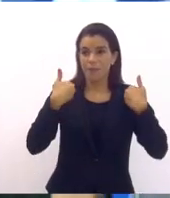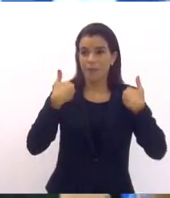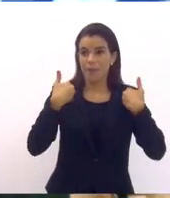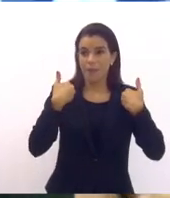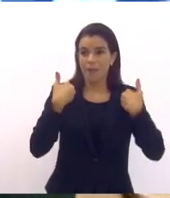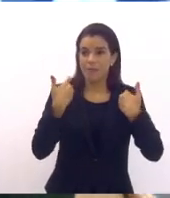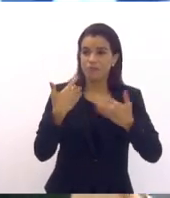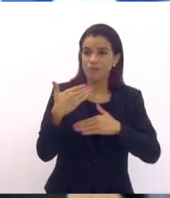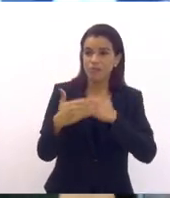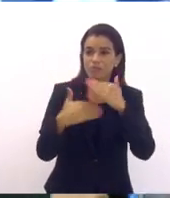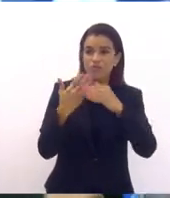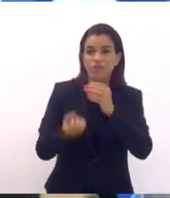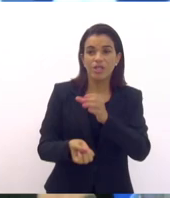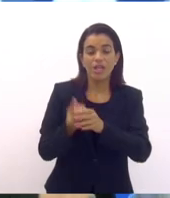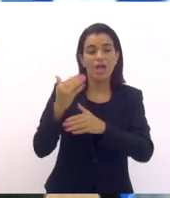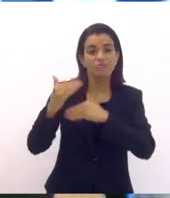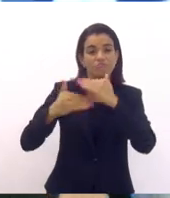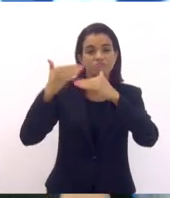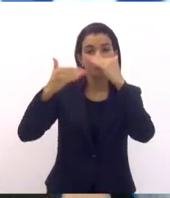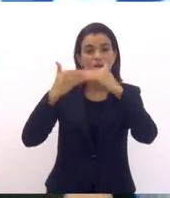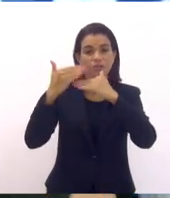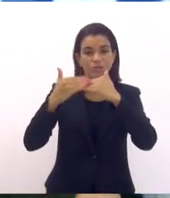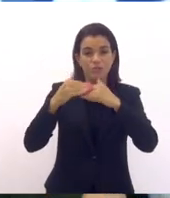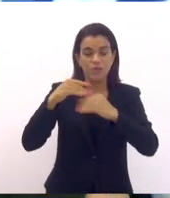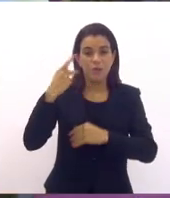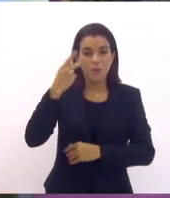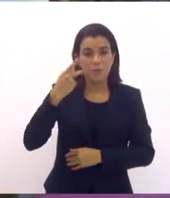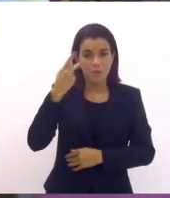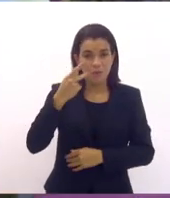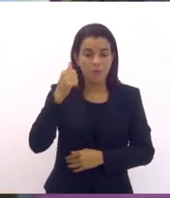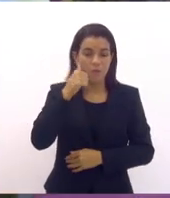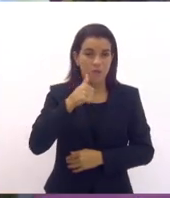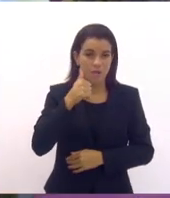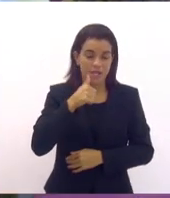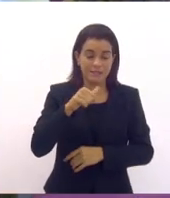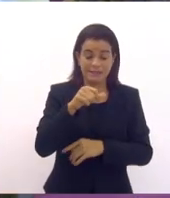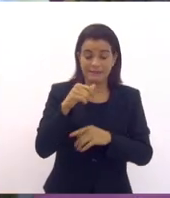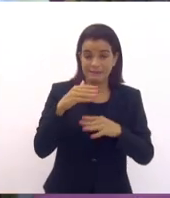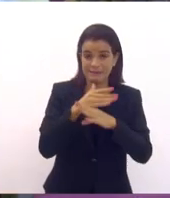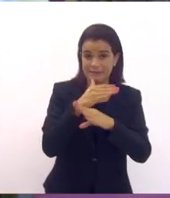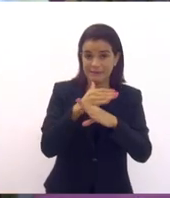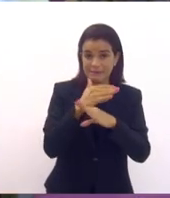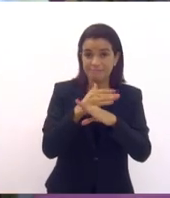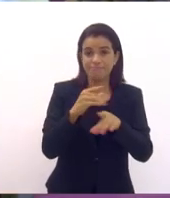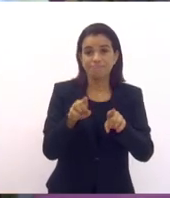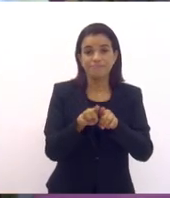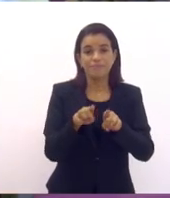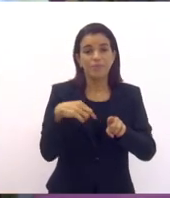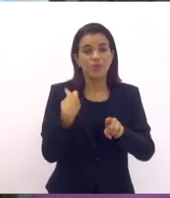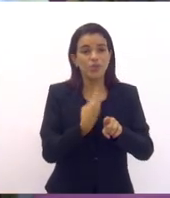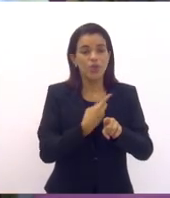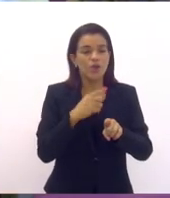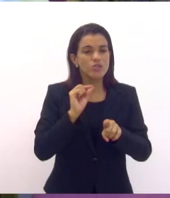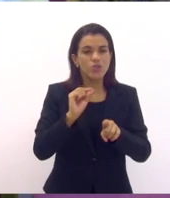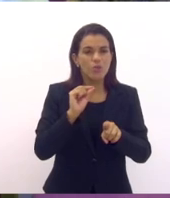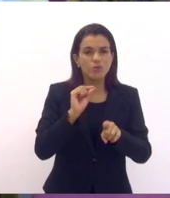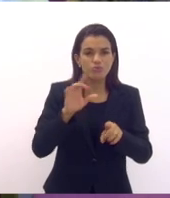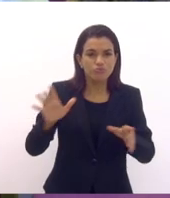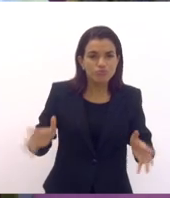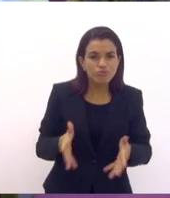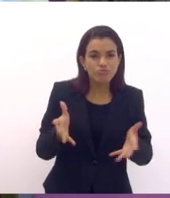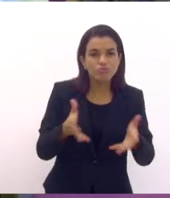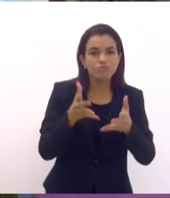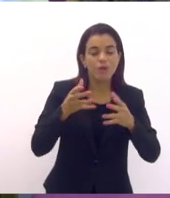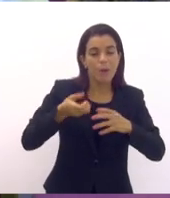construir políticas públicas e um futuro Digno Para todas as mulheres da nossa cidade nendo que nós somos aquelas que colocam as pessoas no